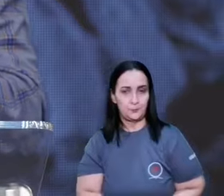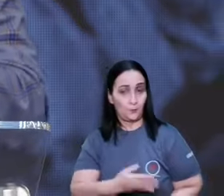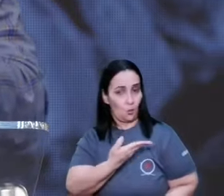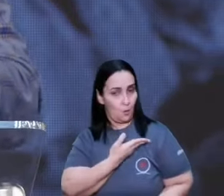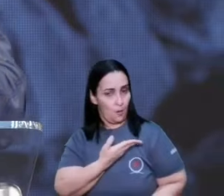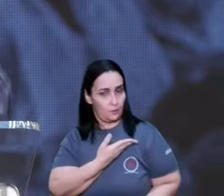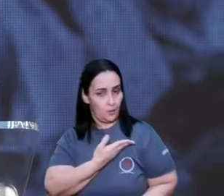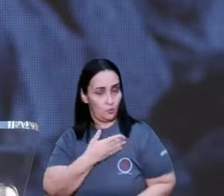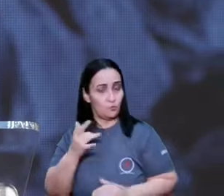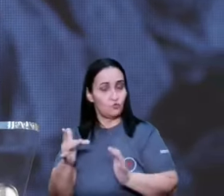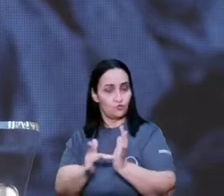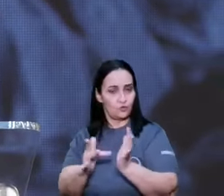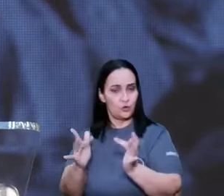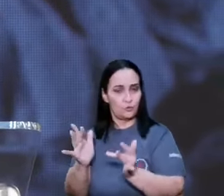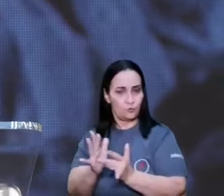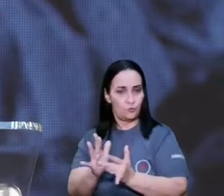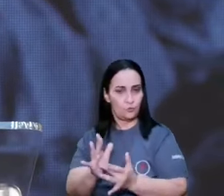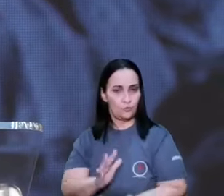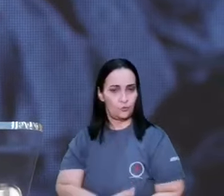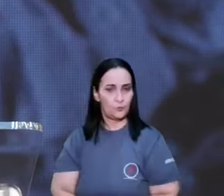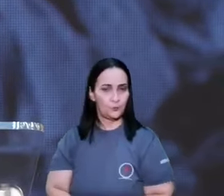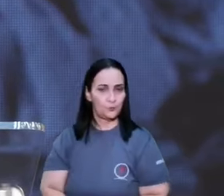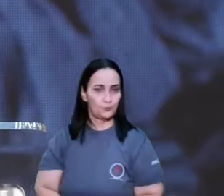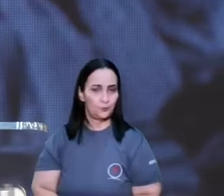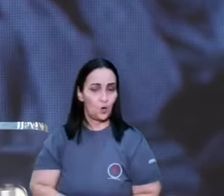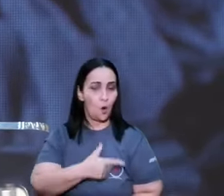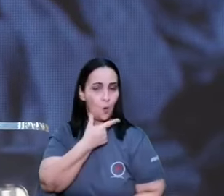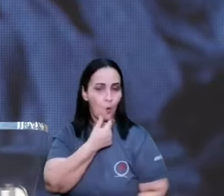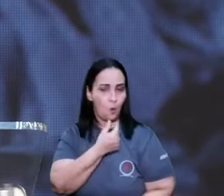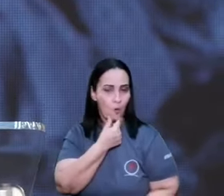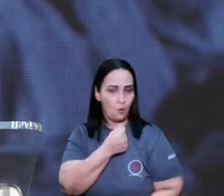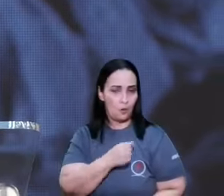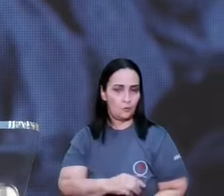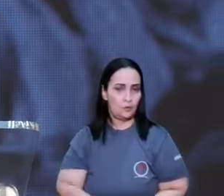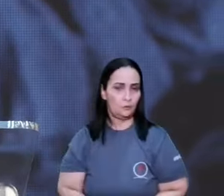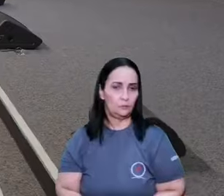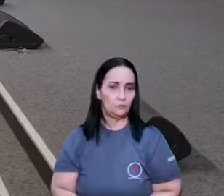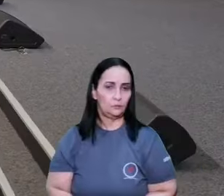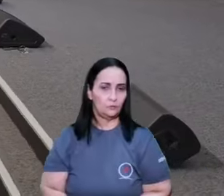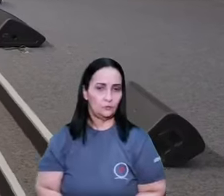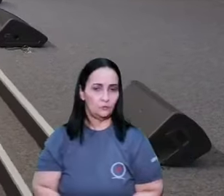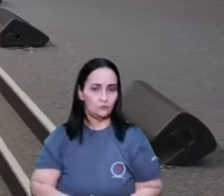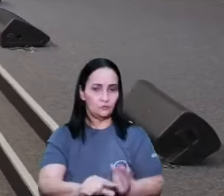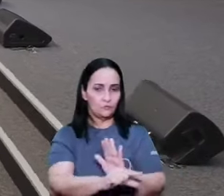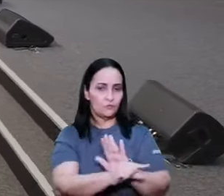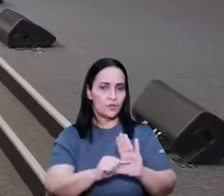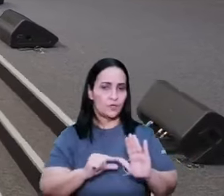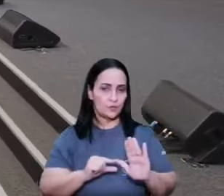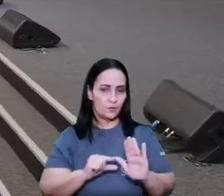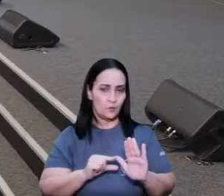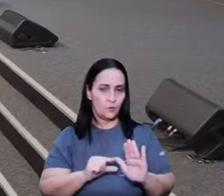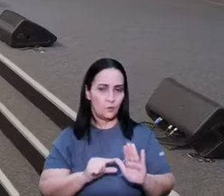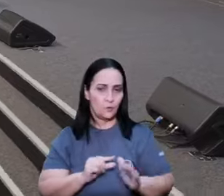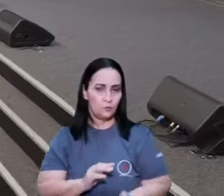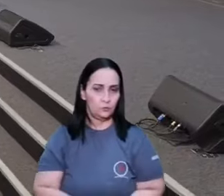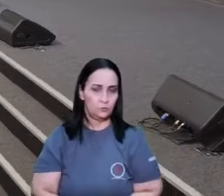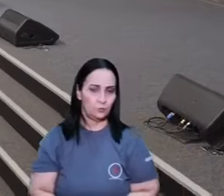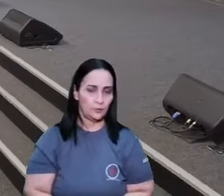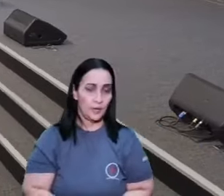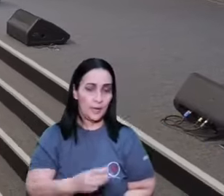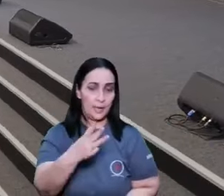e quando olhamos para para o versículo de número